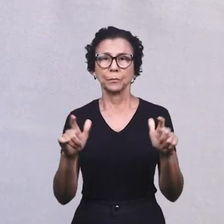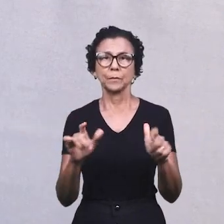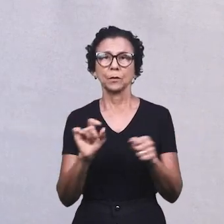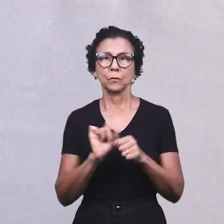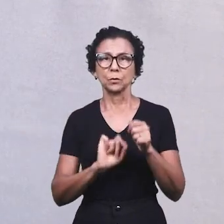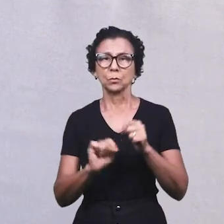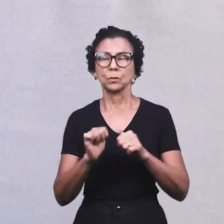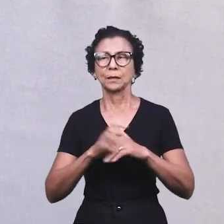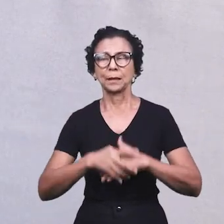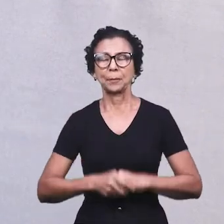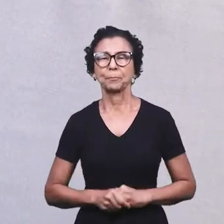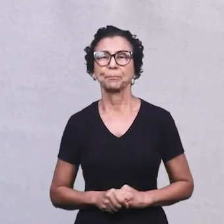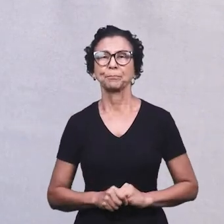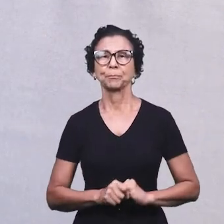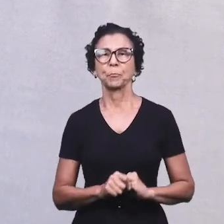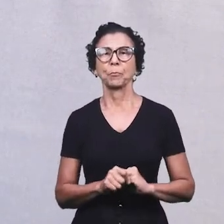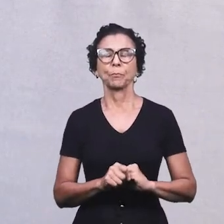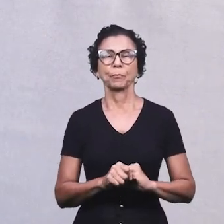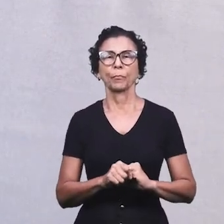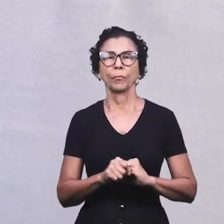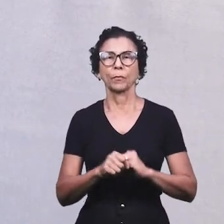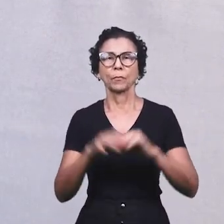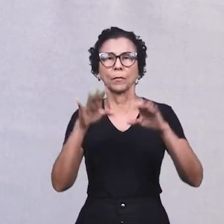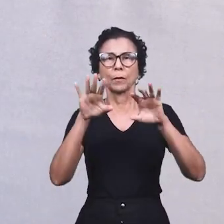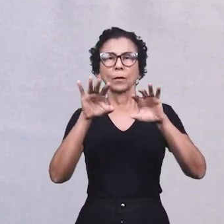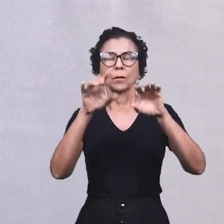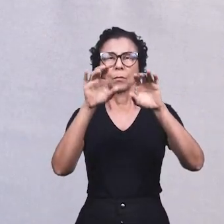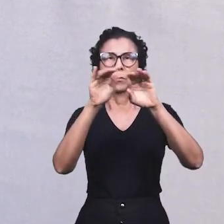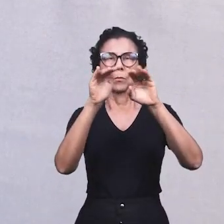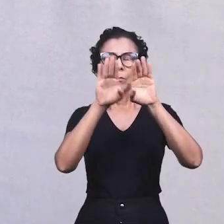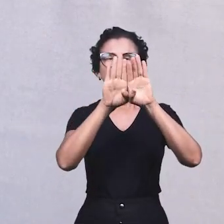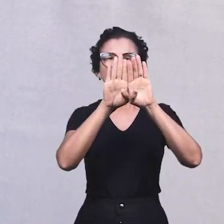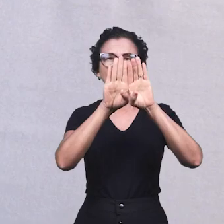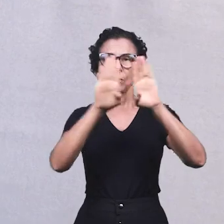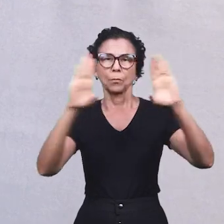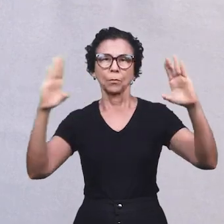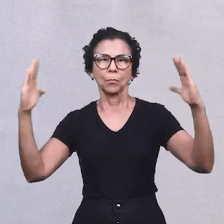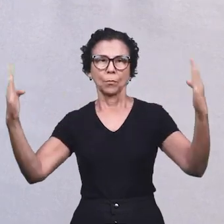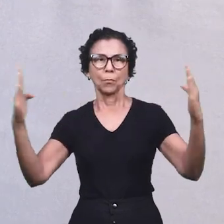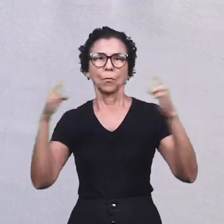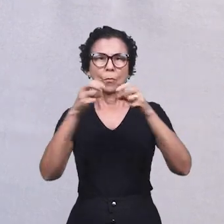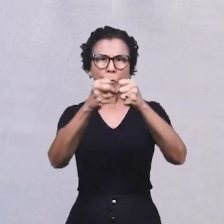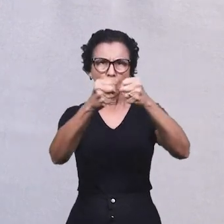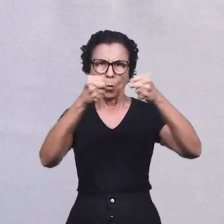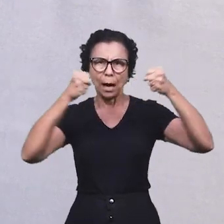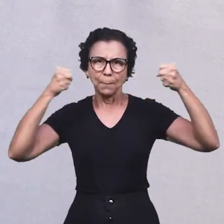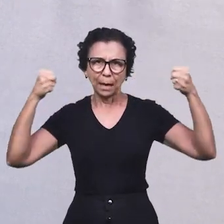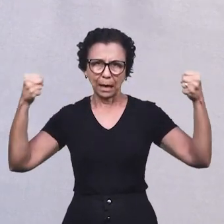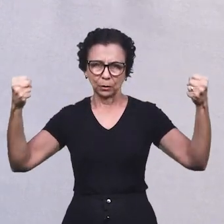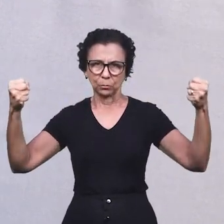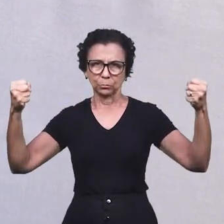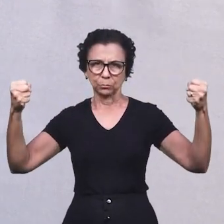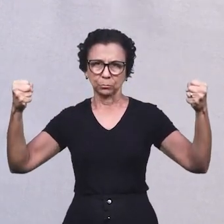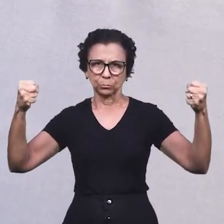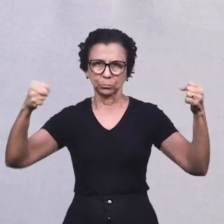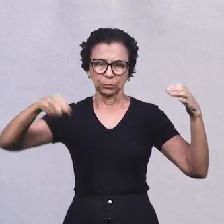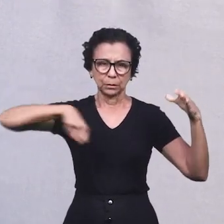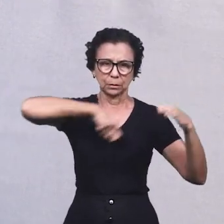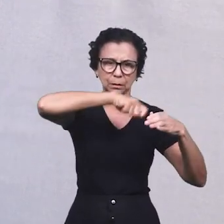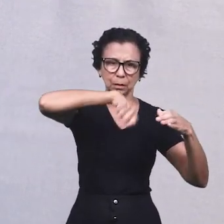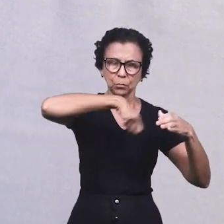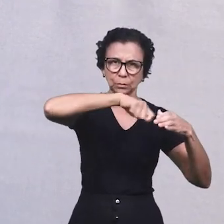um pedaço do armário, onde eu colocava ali em vasilhas diferentes mesmo. Estou explicando de forma muito prática